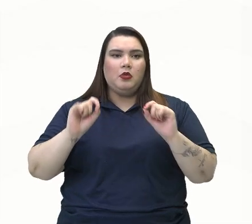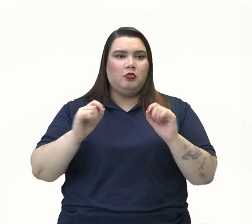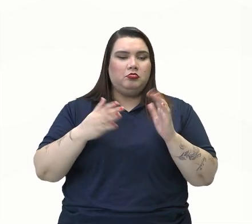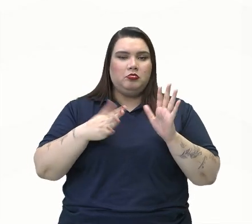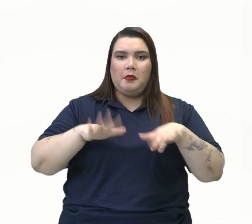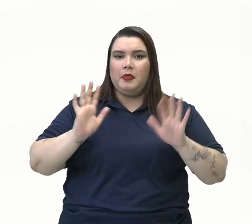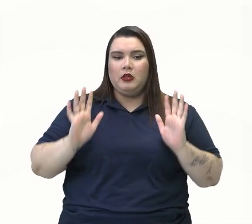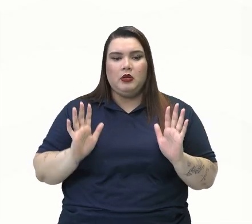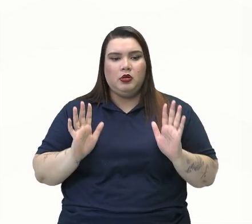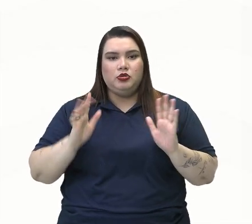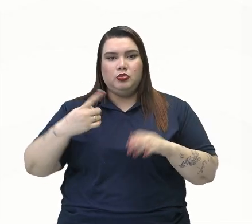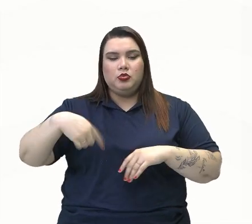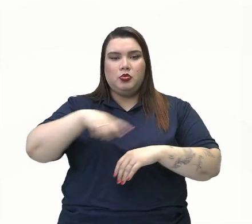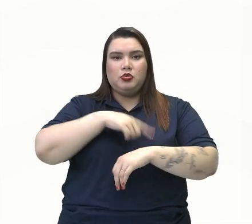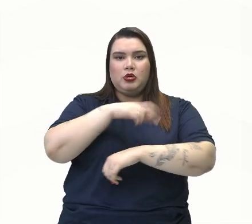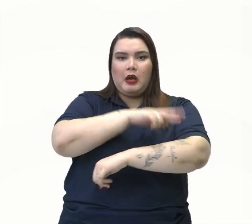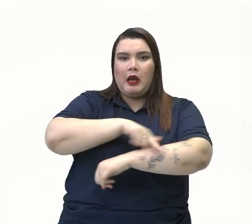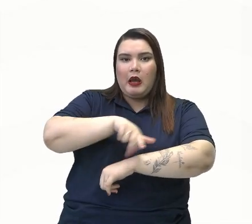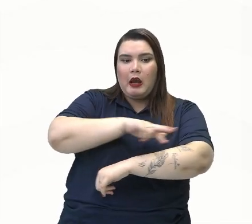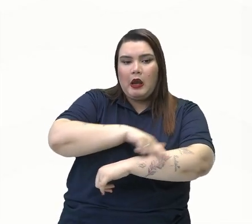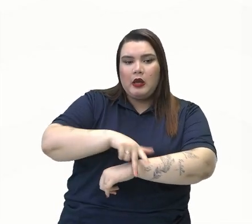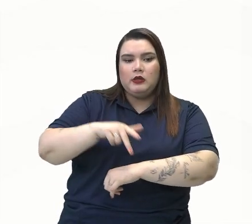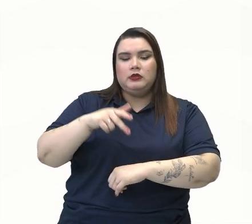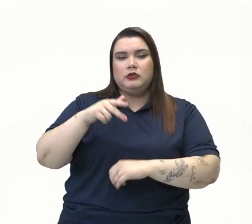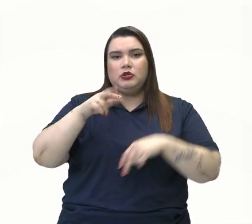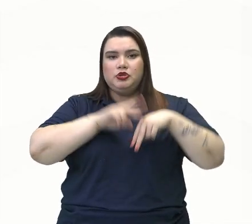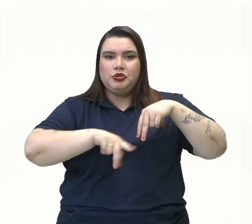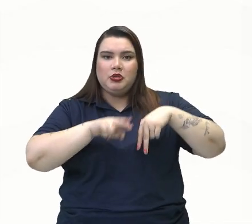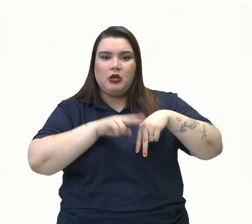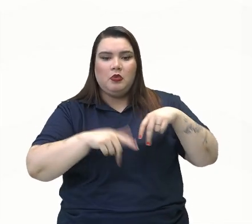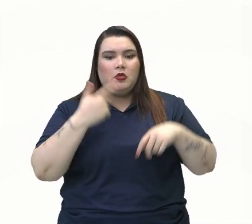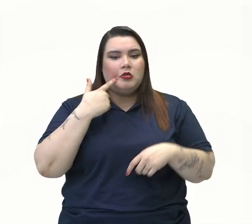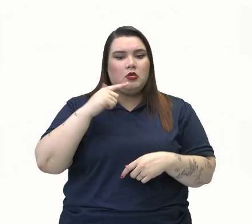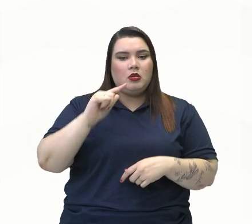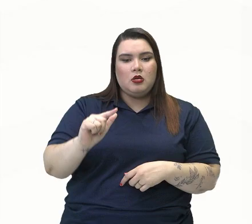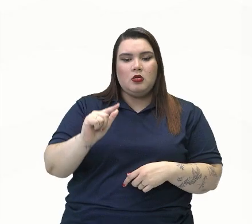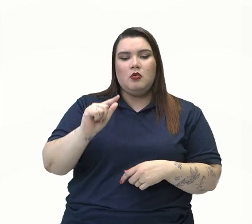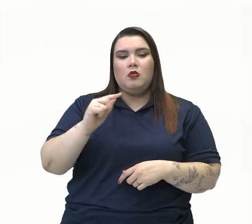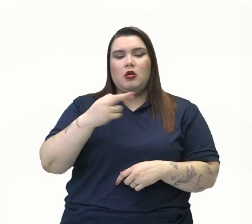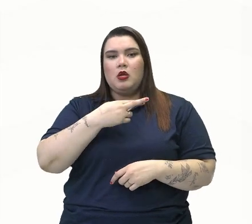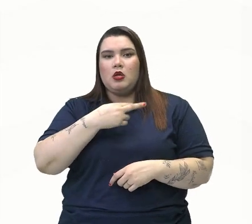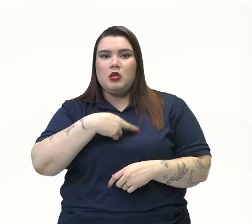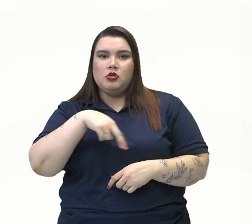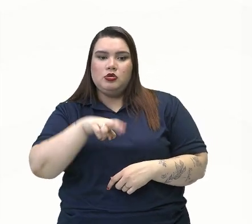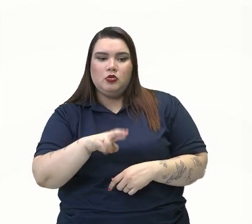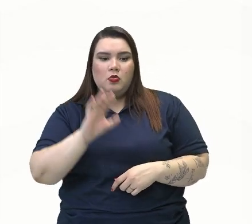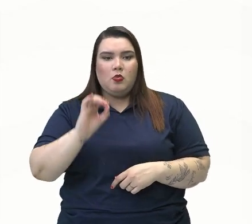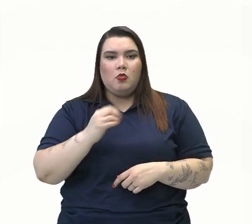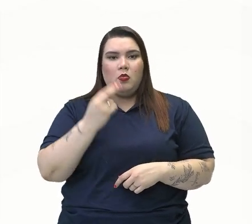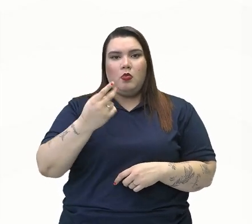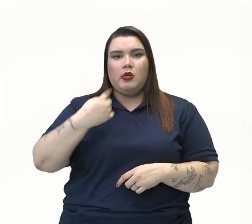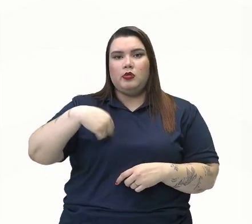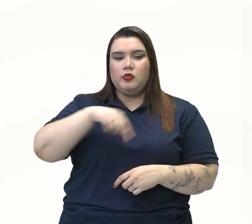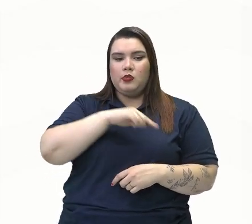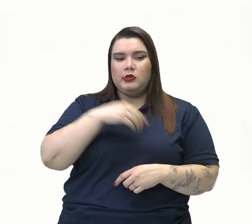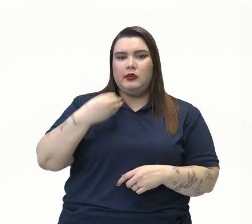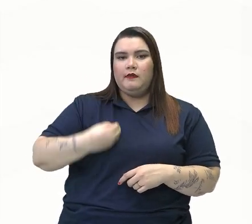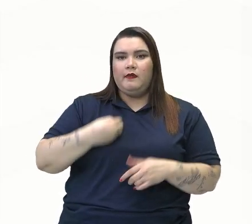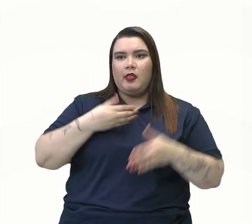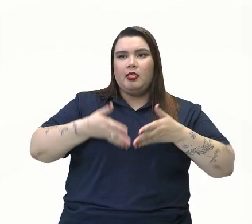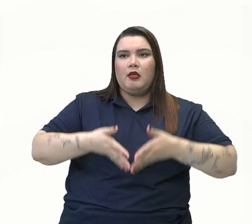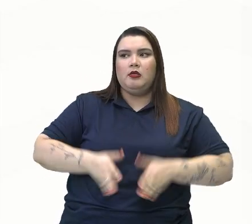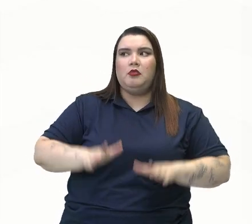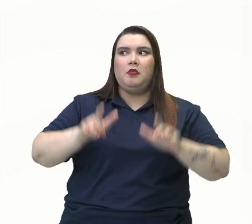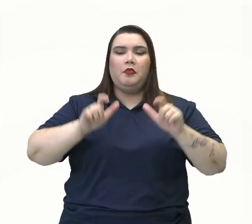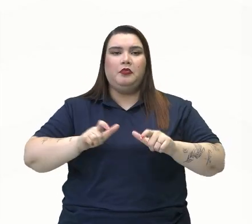raça, gênero, língua, religião ou a nossa origem. A expressão background quer dizer o pano de fundo, né? A nossa origem,